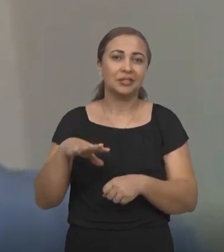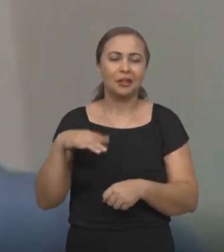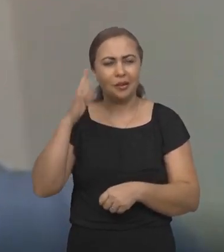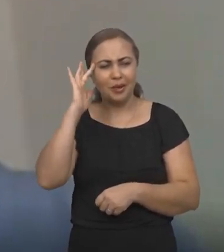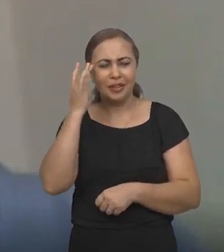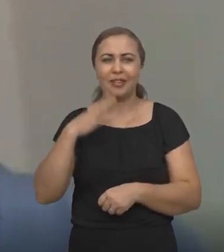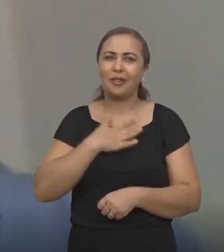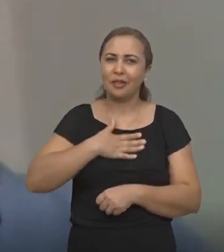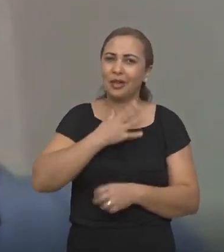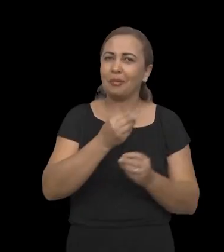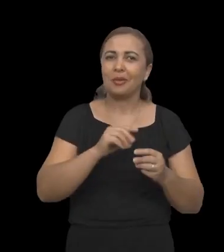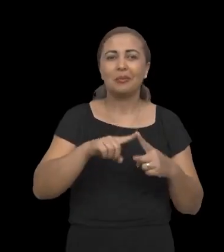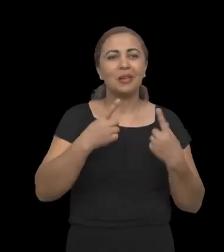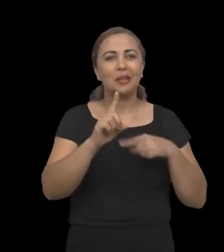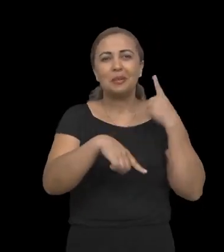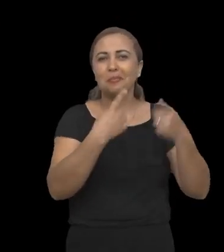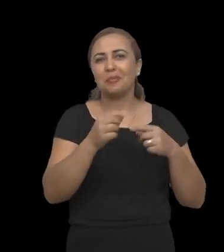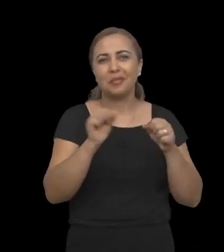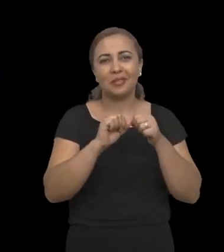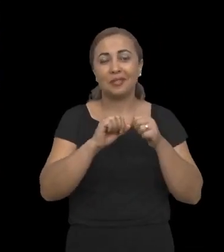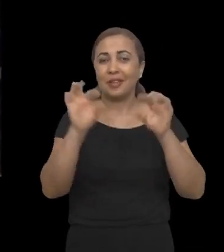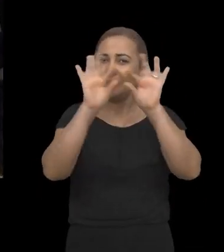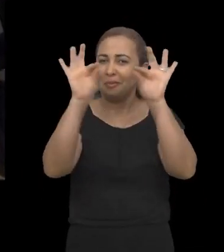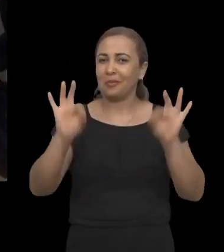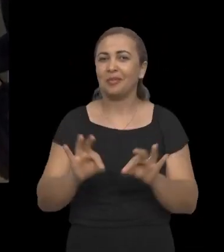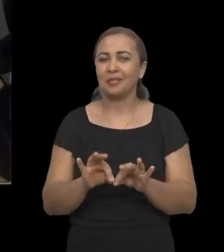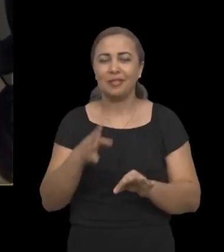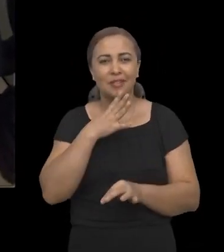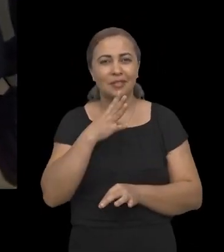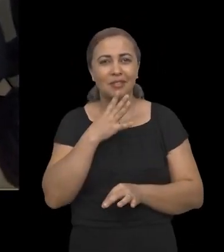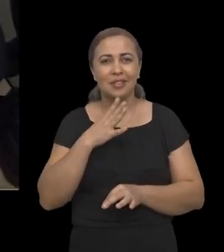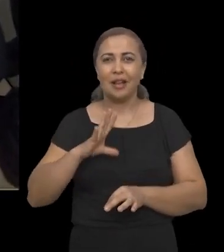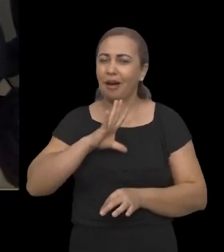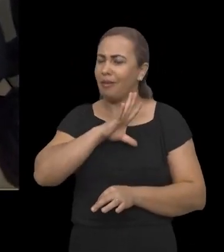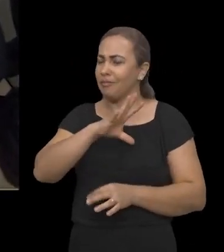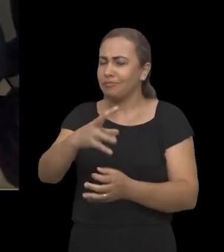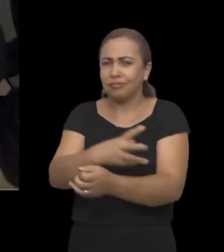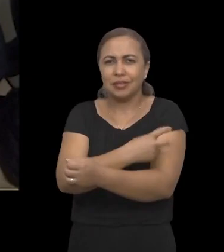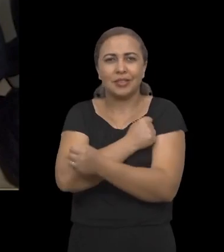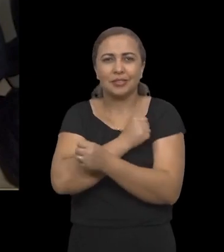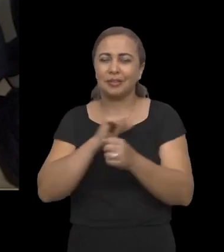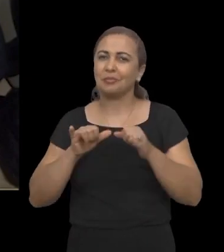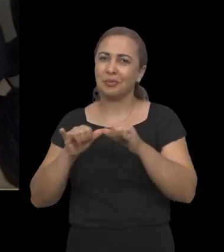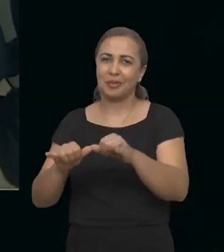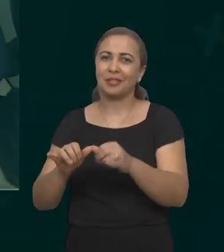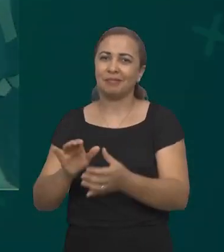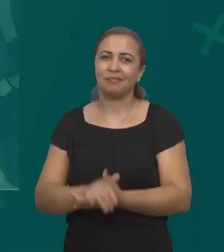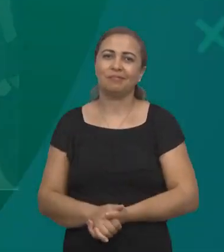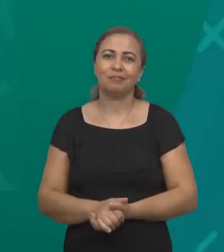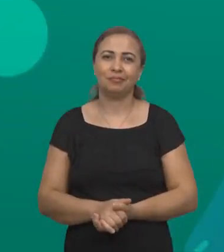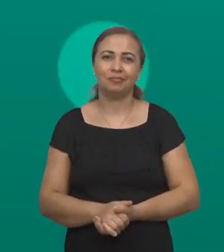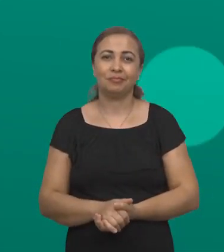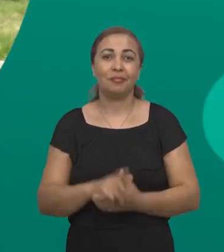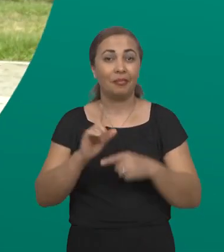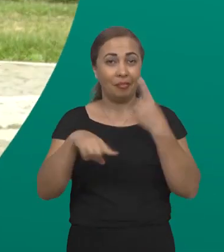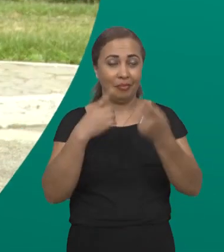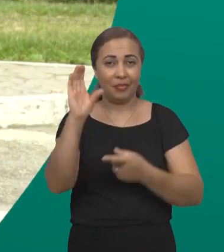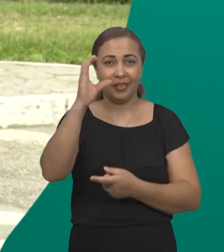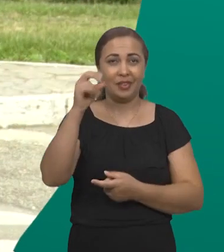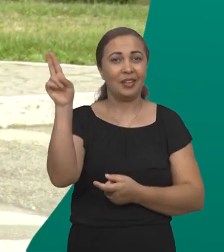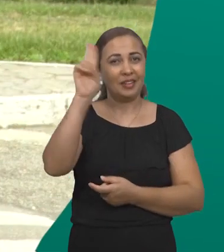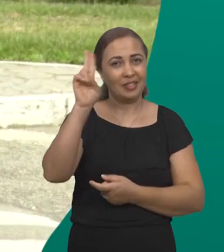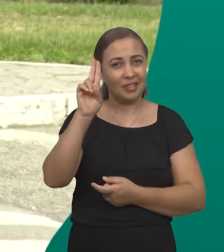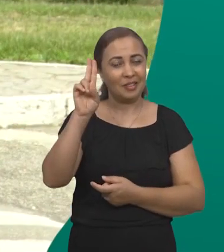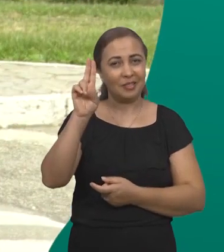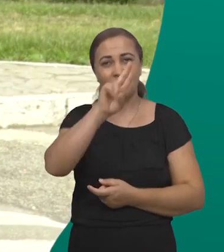da área acadêmica, mas depois que eu fiz o projeto e conheci como é e tudo mais, eu me apaixonei pelo mercado. E daqui a